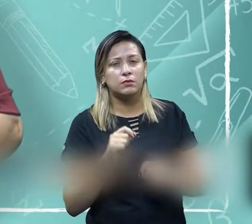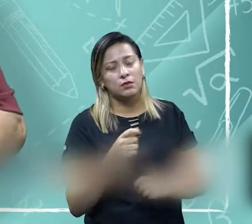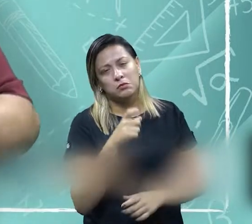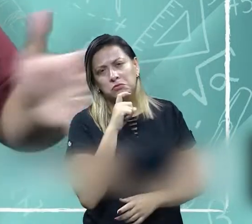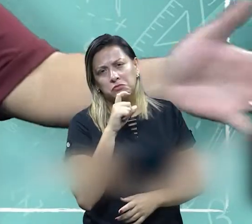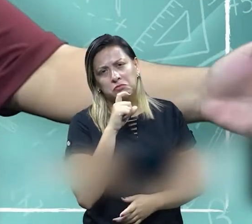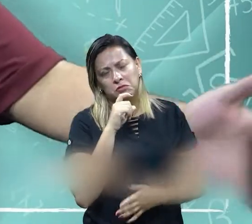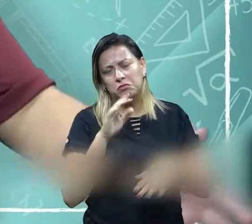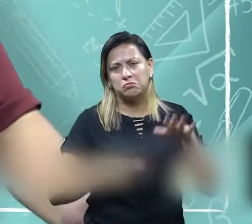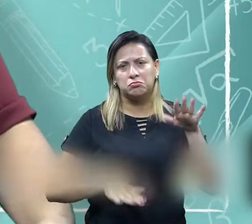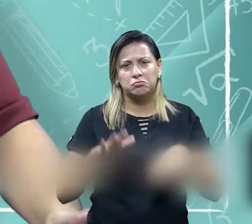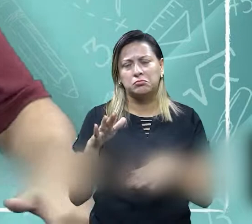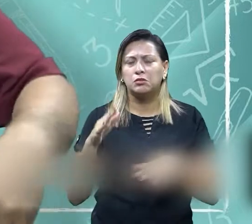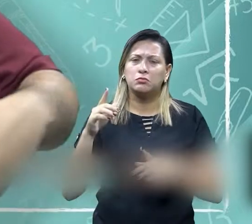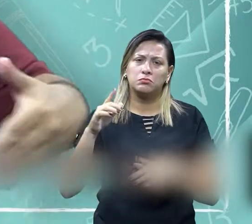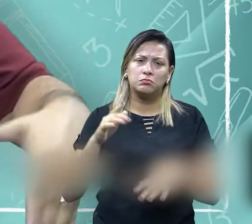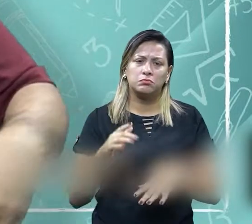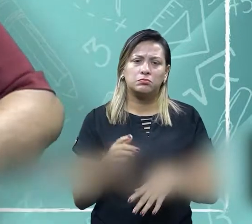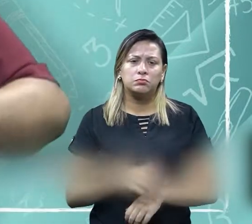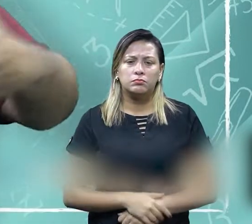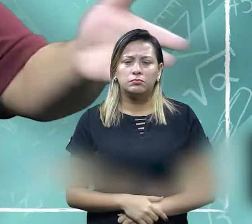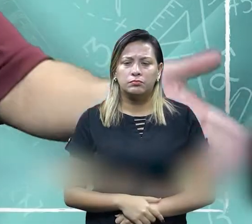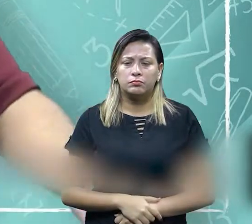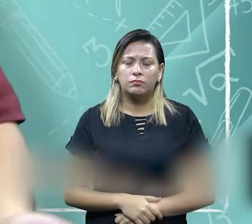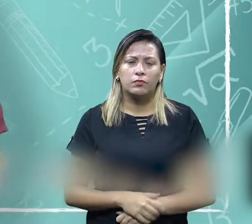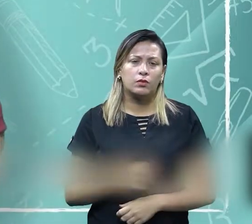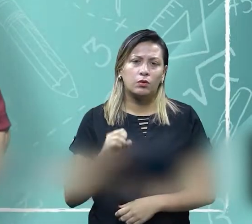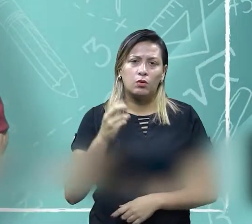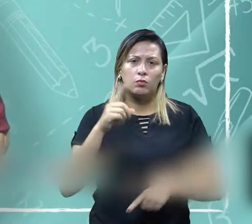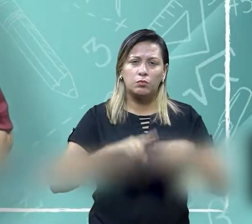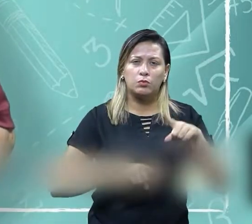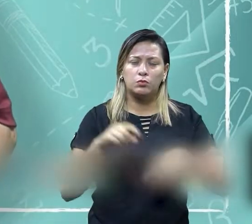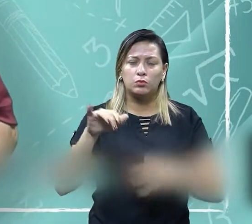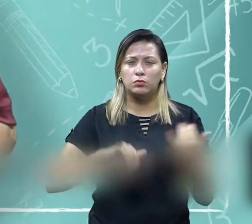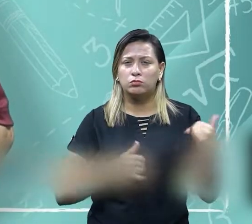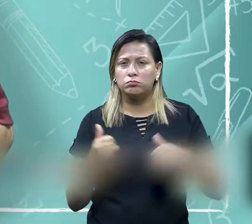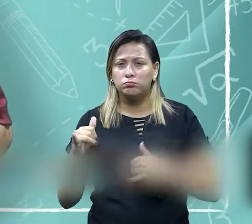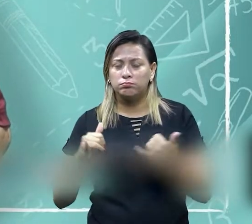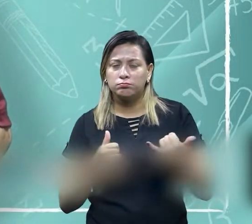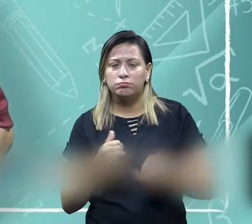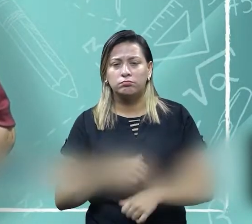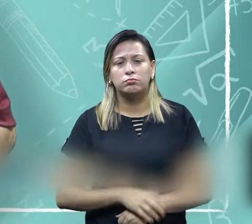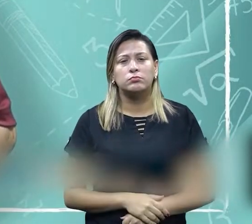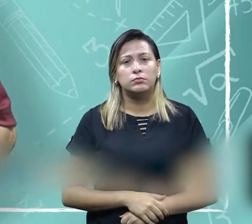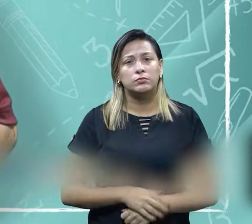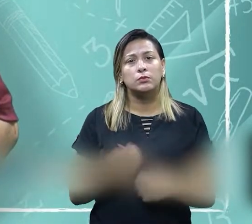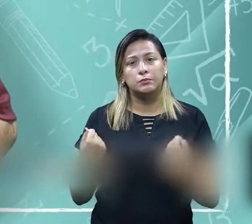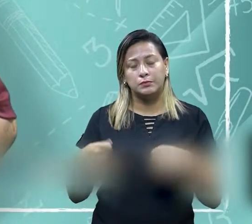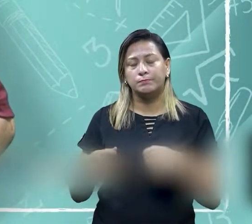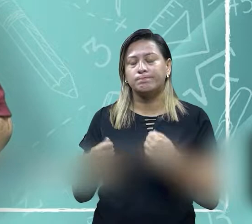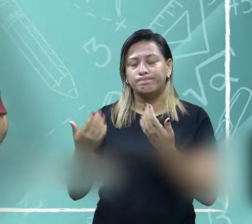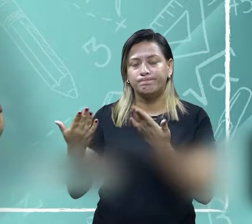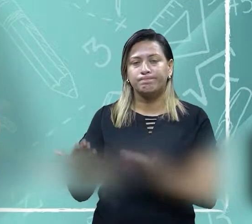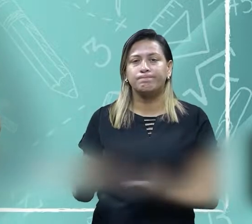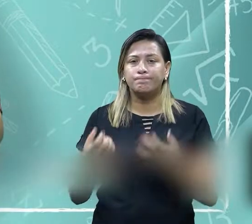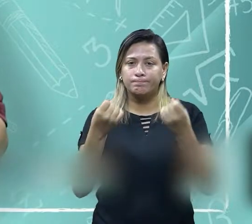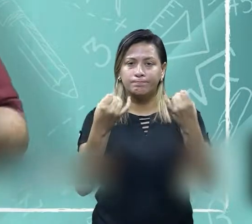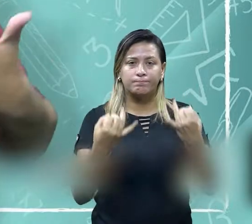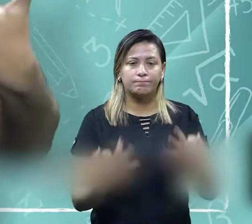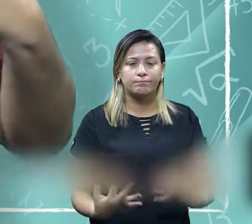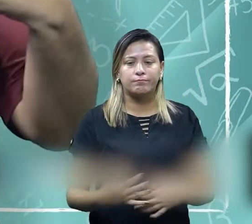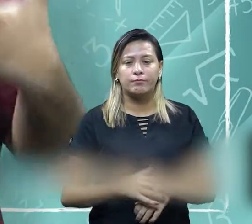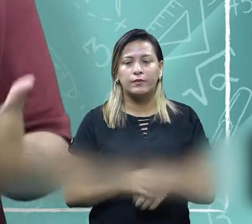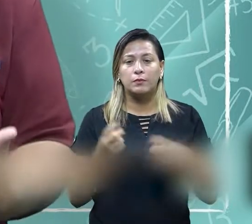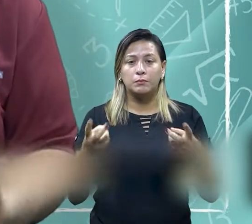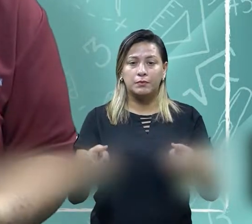ponto. Um risco de, por exemplo, um produto químico, tá certo? Deve estar relacionados a isso aí, tá bom? Então perceba que